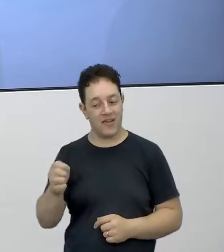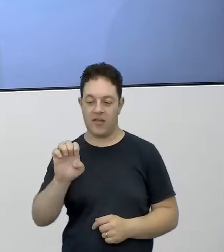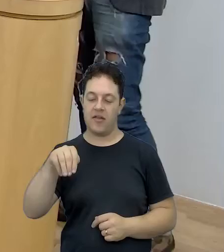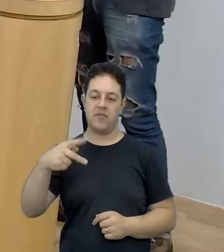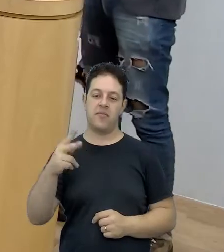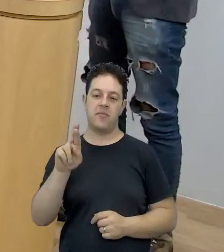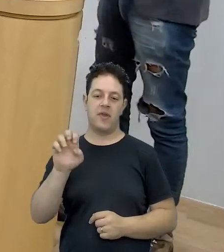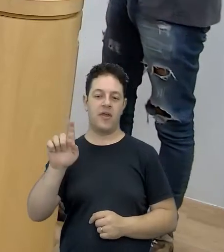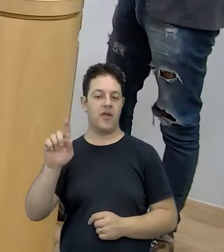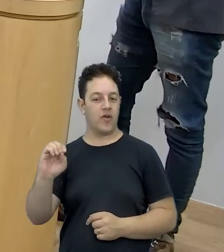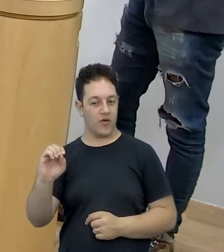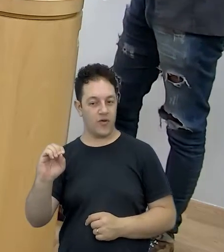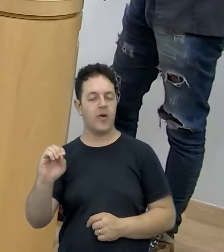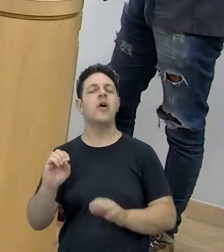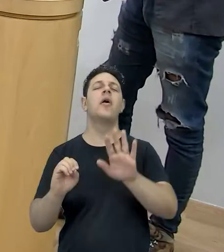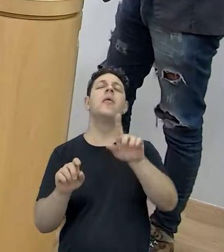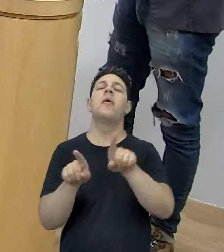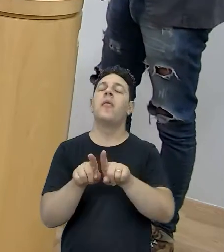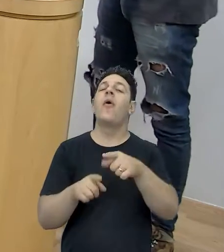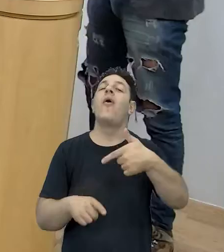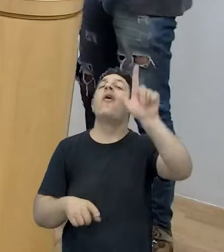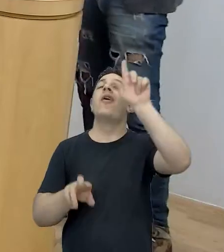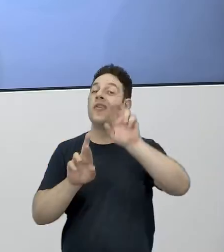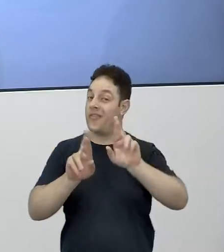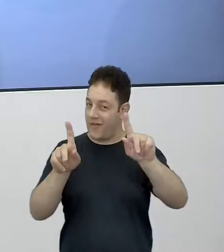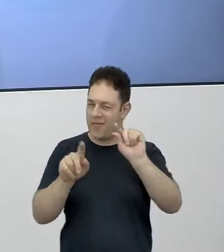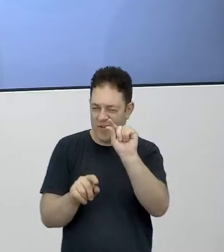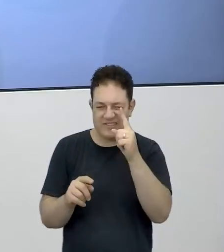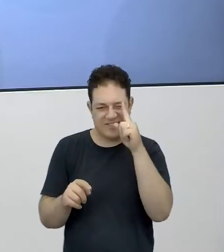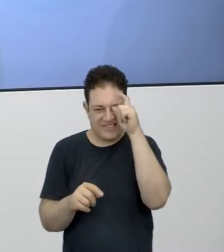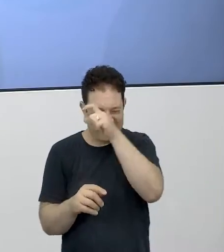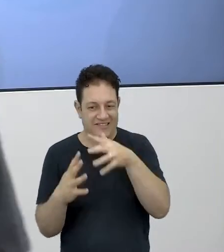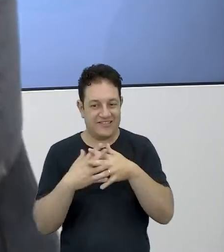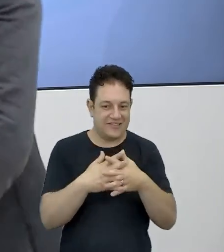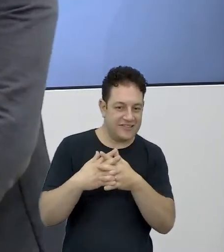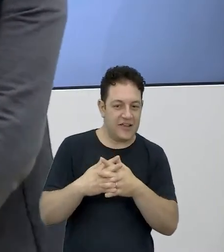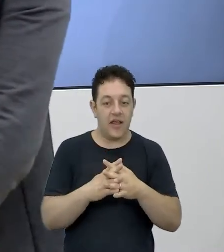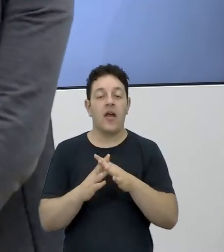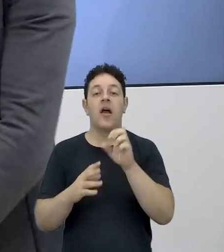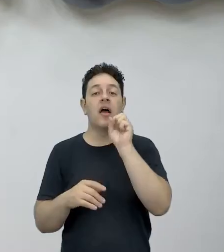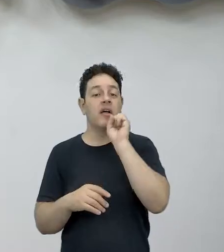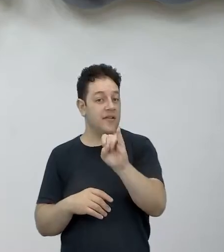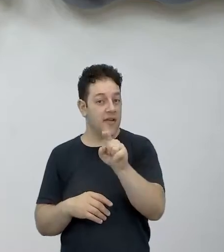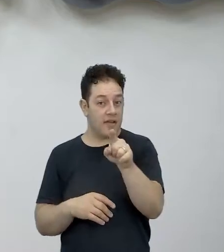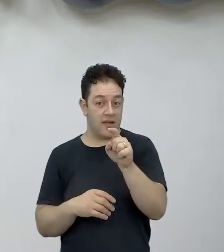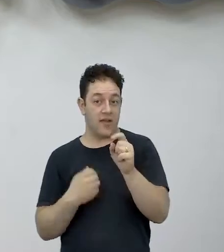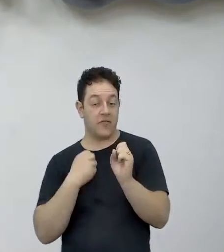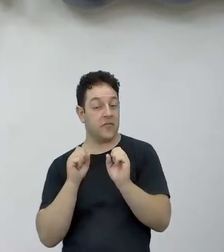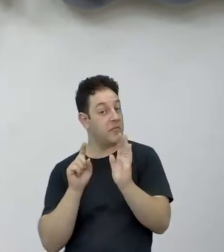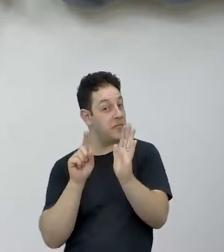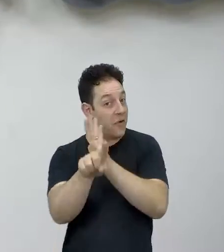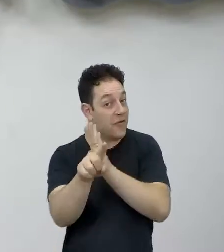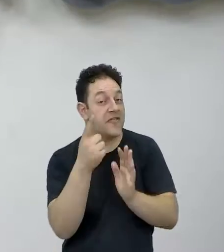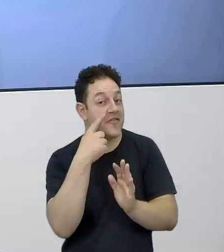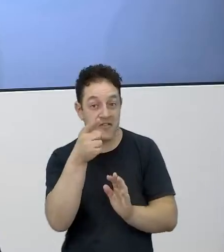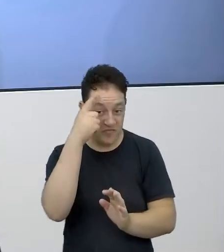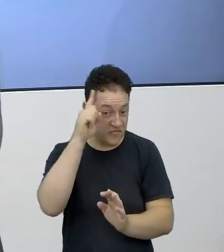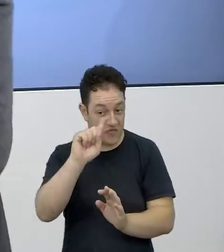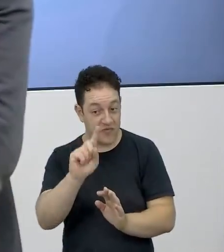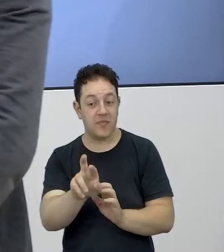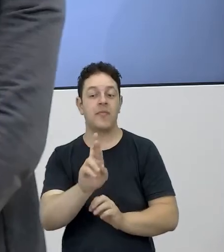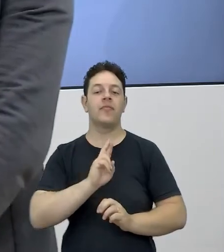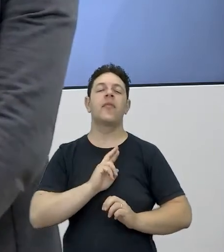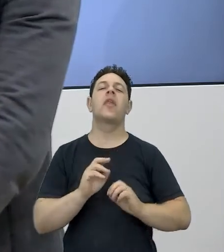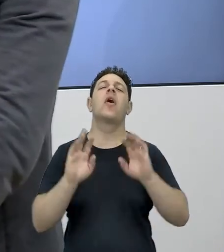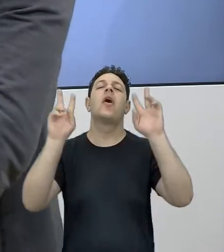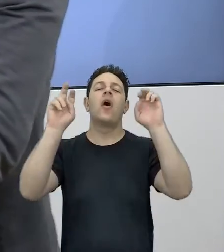tem outra coisa diferente, sabia? Essa é mais complicadinha. Se não souber, é só devolver a bola que eu pego de primeira. E ofício,